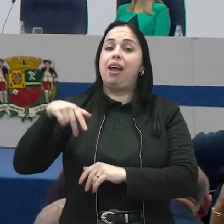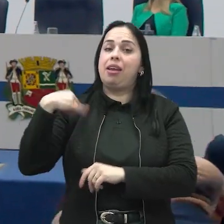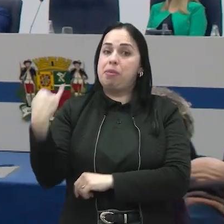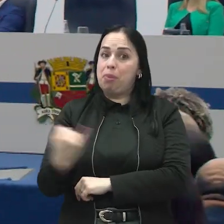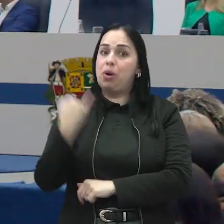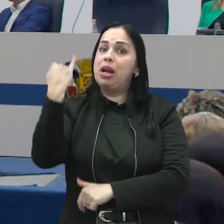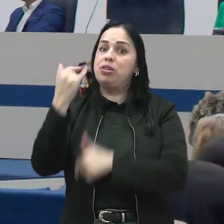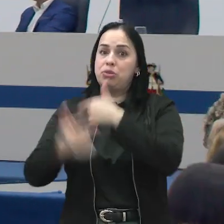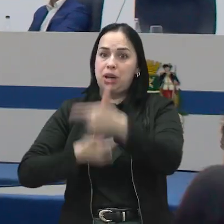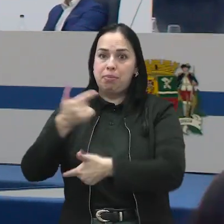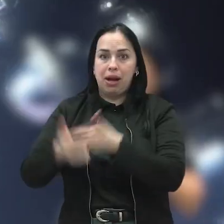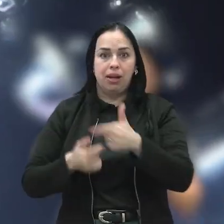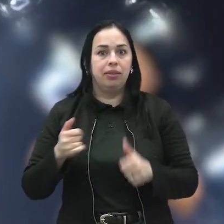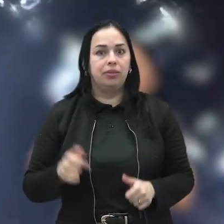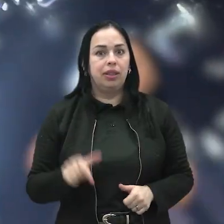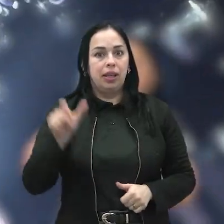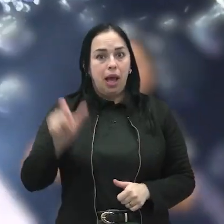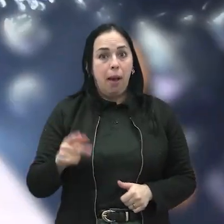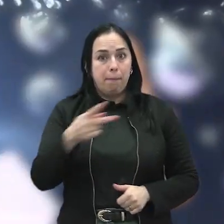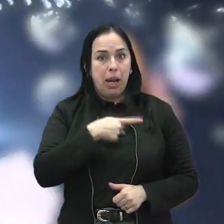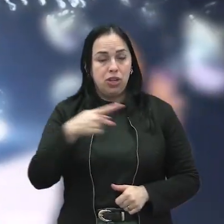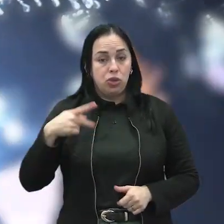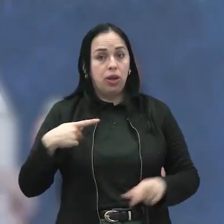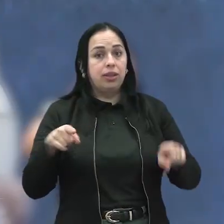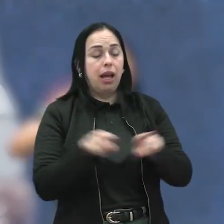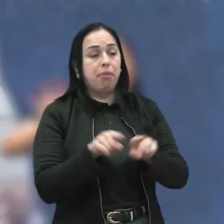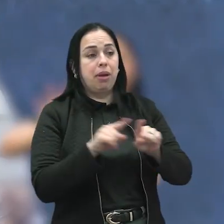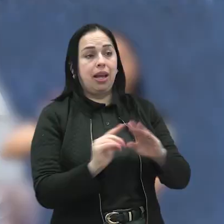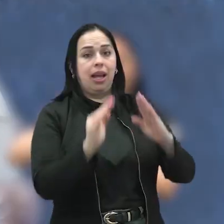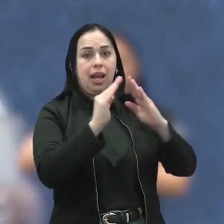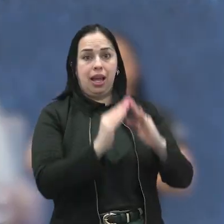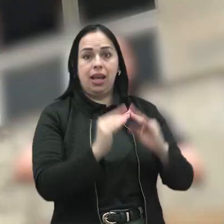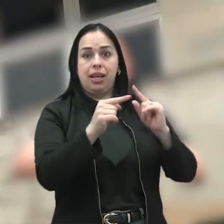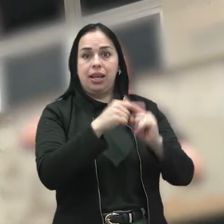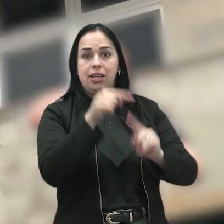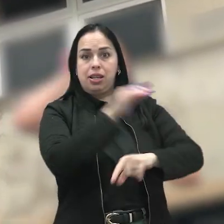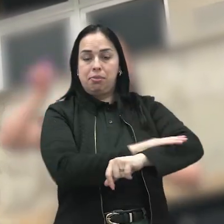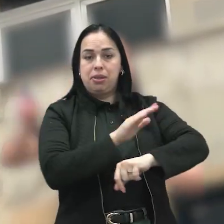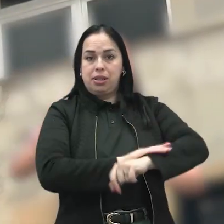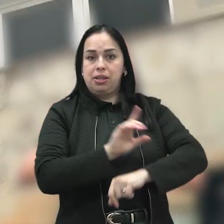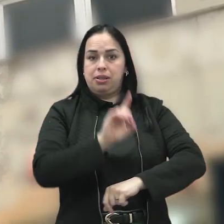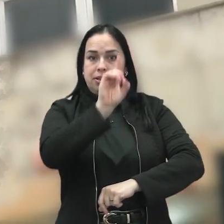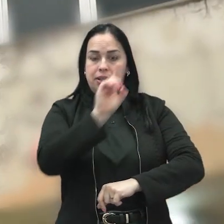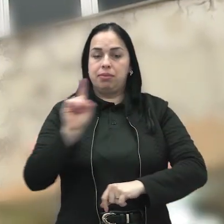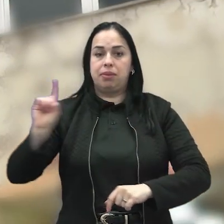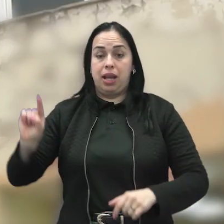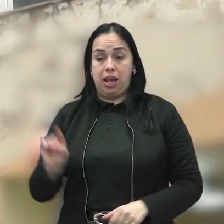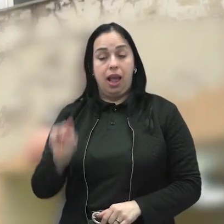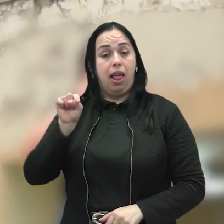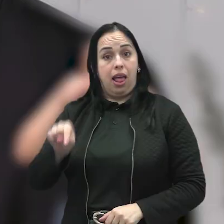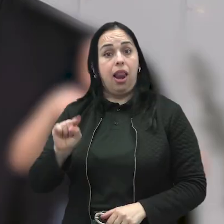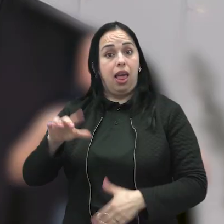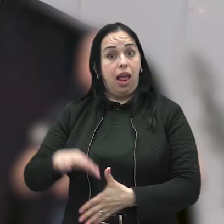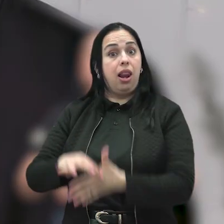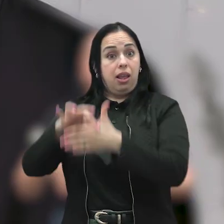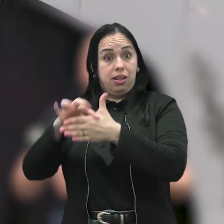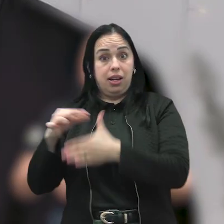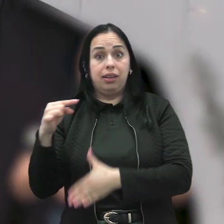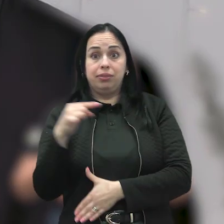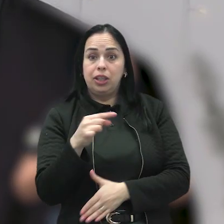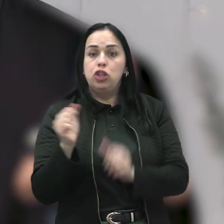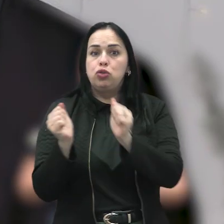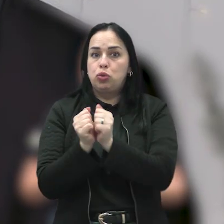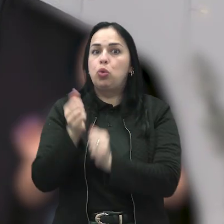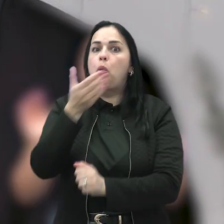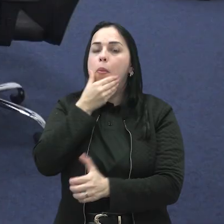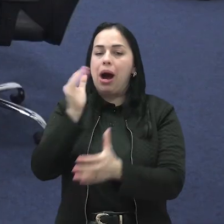de destaque em São José. Além da pastora, a Igreja Assembleia de Deus Missão, da qual ela lidera ao lado do seu marido